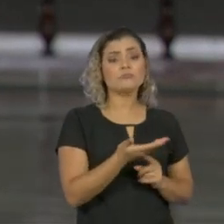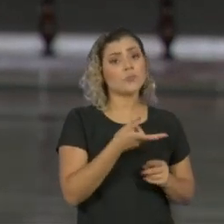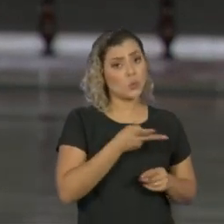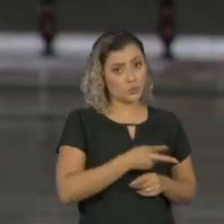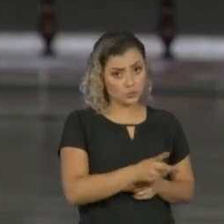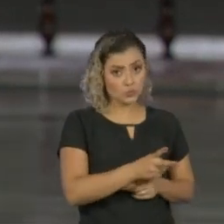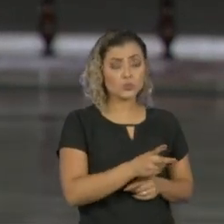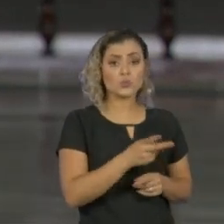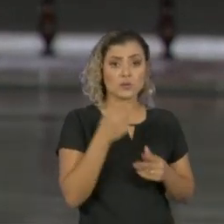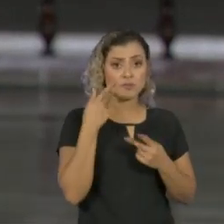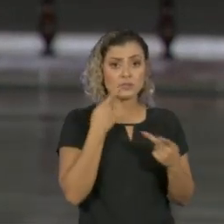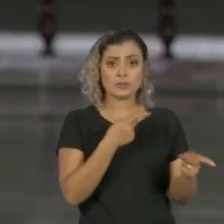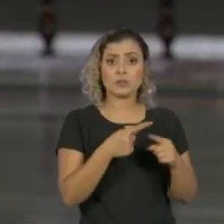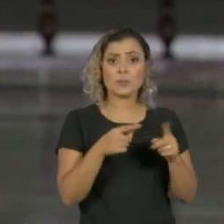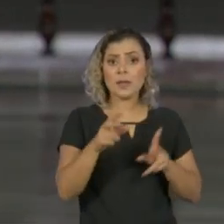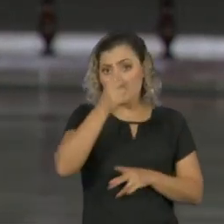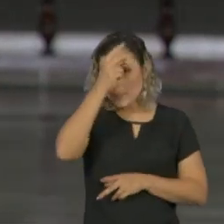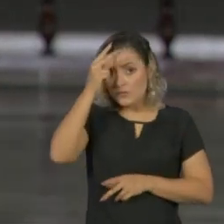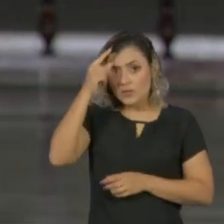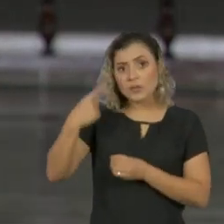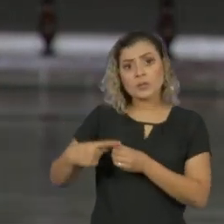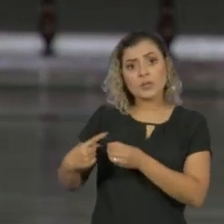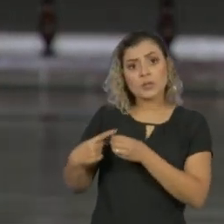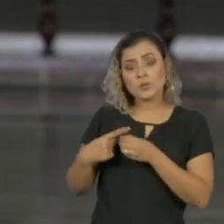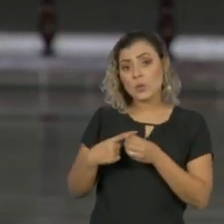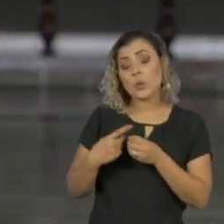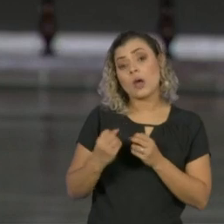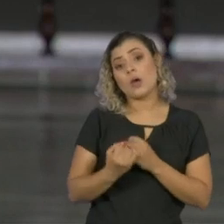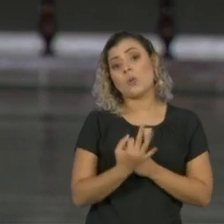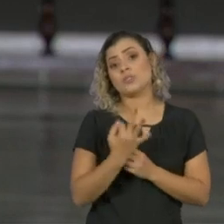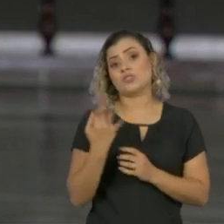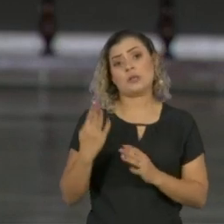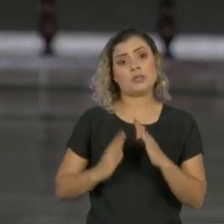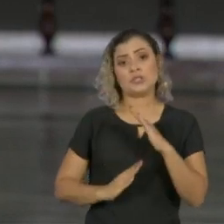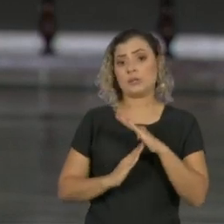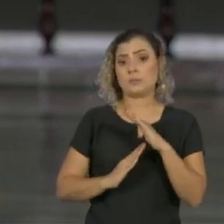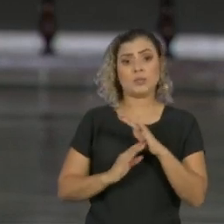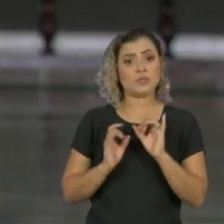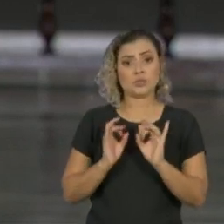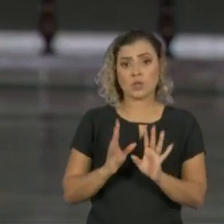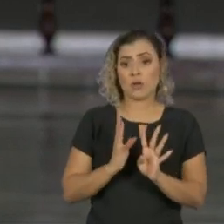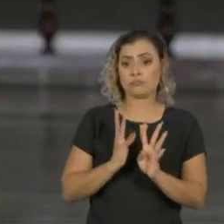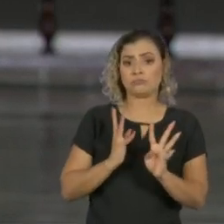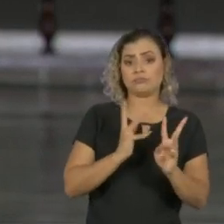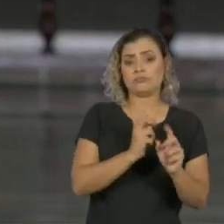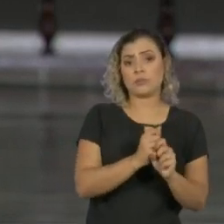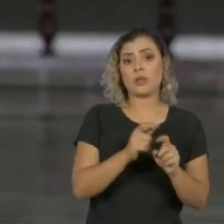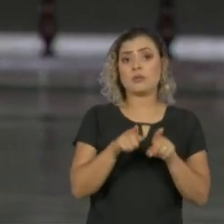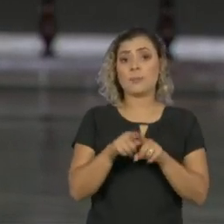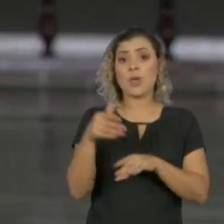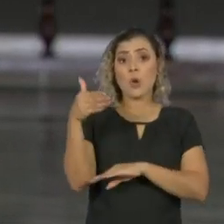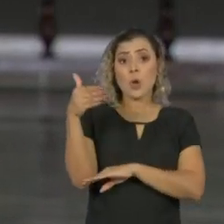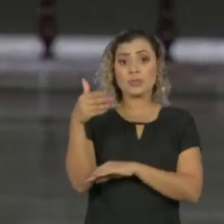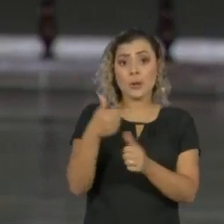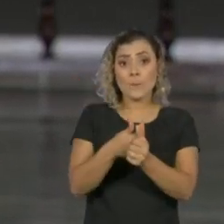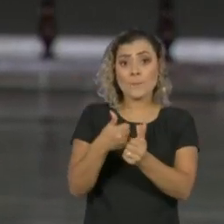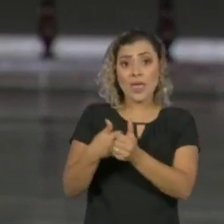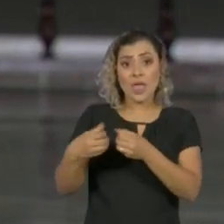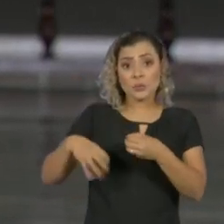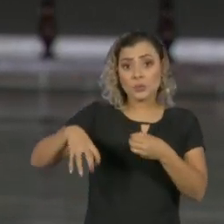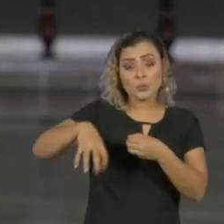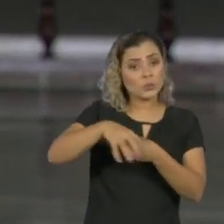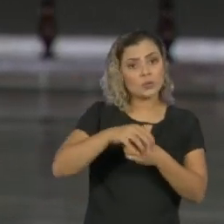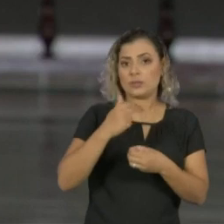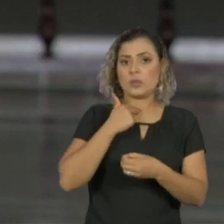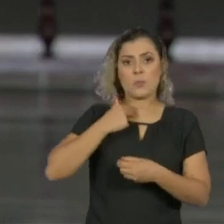mantidas. Prefeitos do interior têm impedido familiares de presos de se hospedarem em hotéis e pensões na região para a visita, inclusive desse